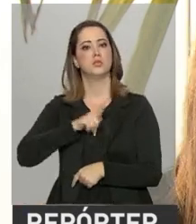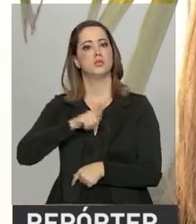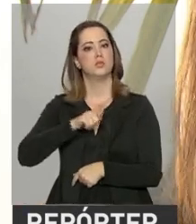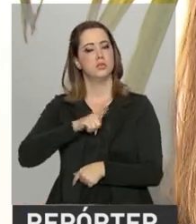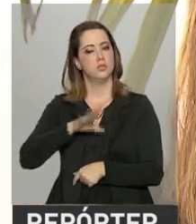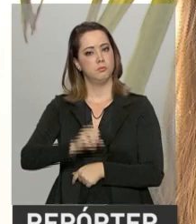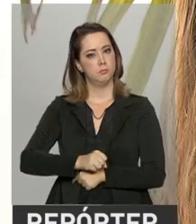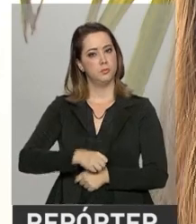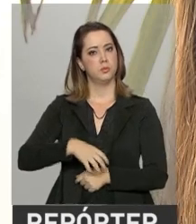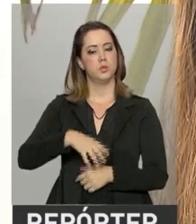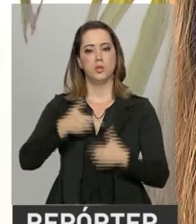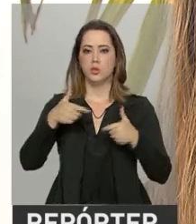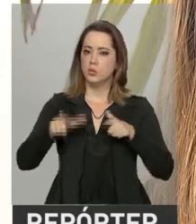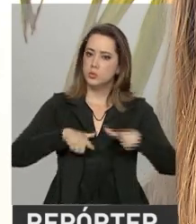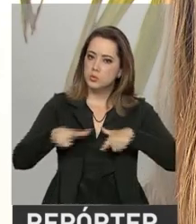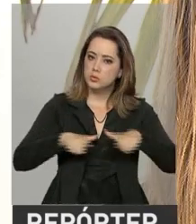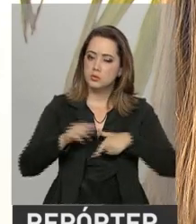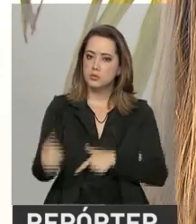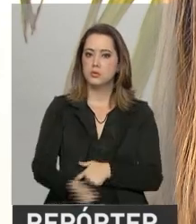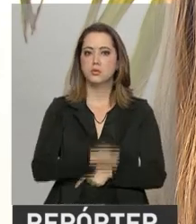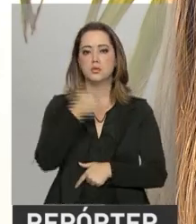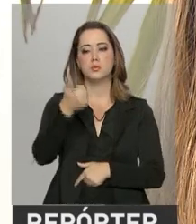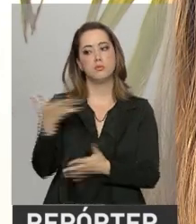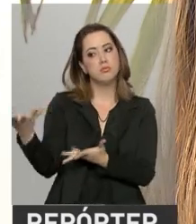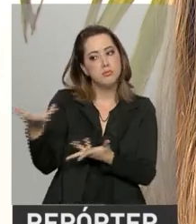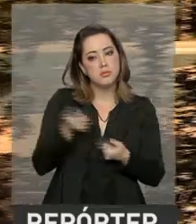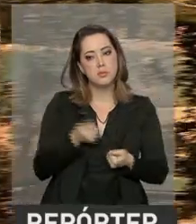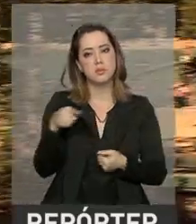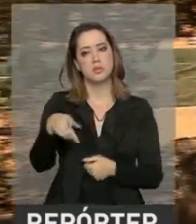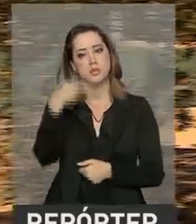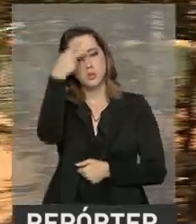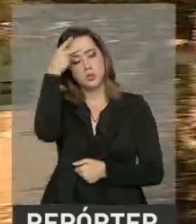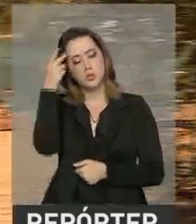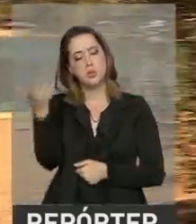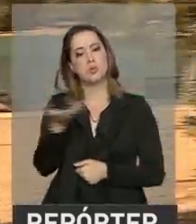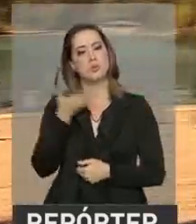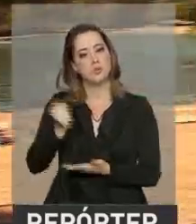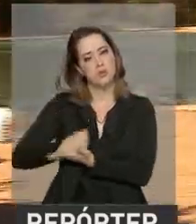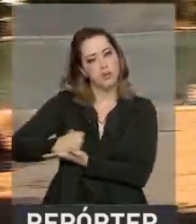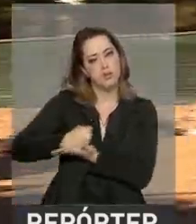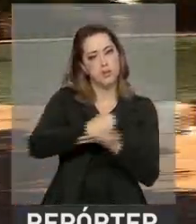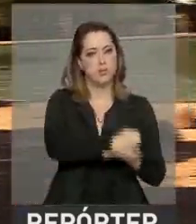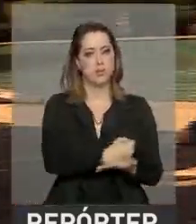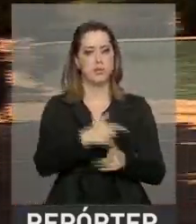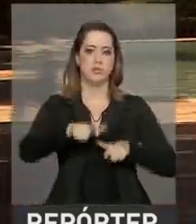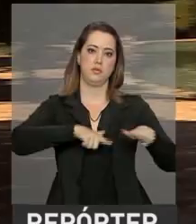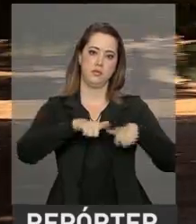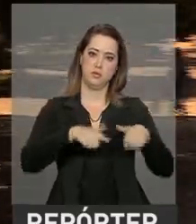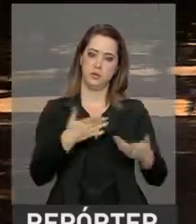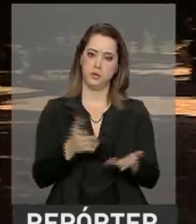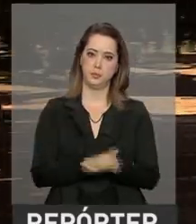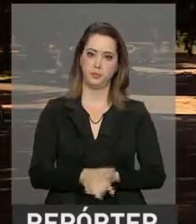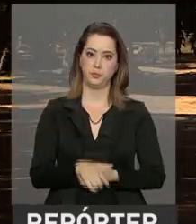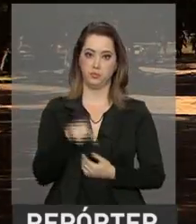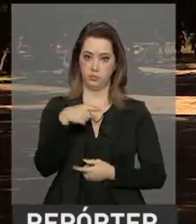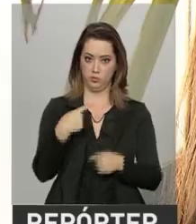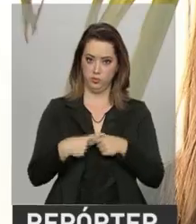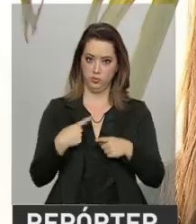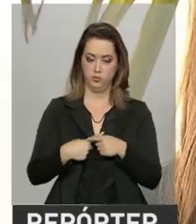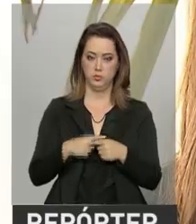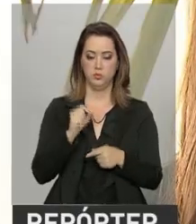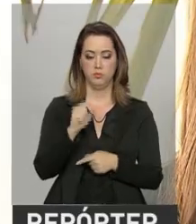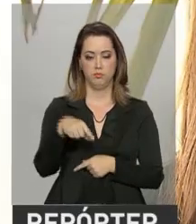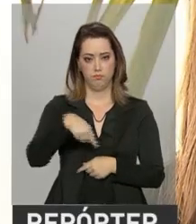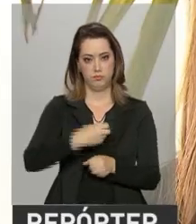de apoiar os gestores na recepção desses voluntários A ideia é aumentar ainda mais o interesse pelo voluntariado